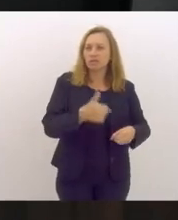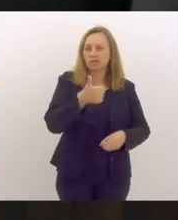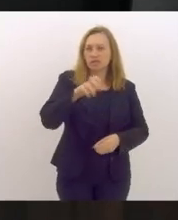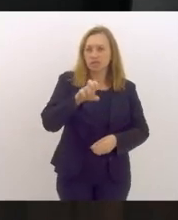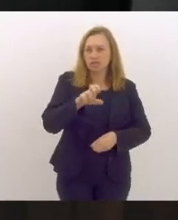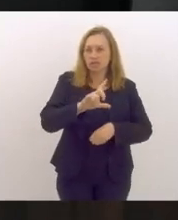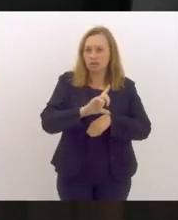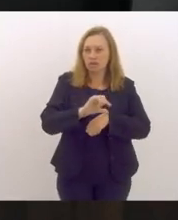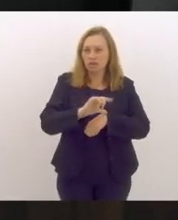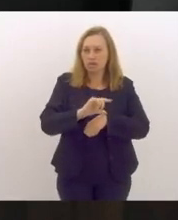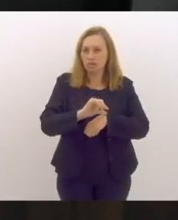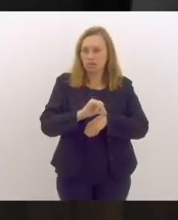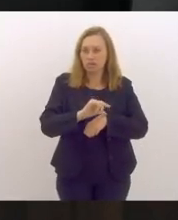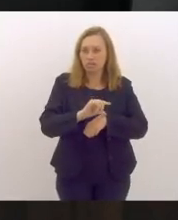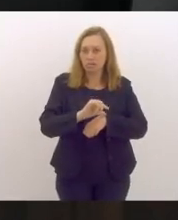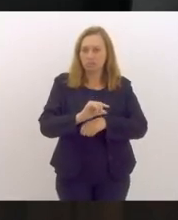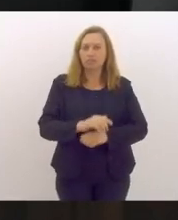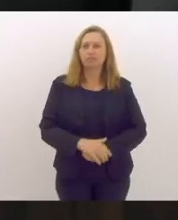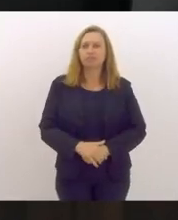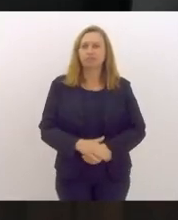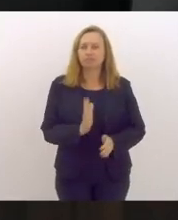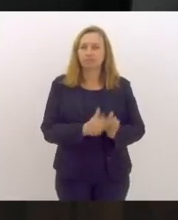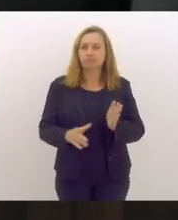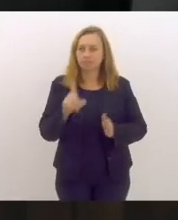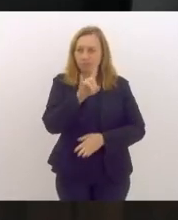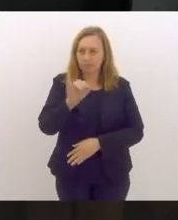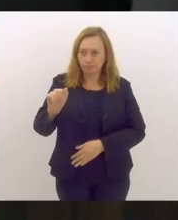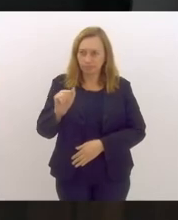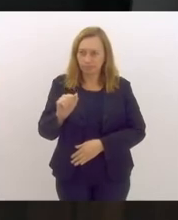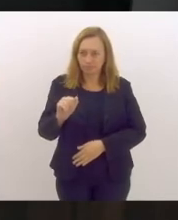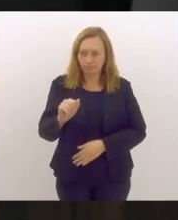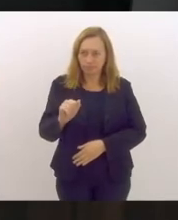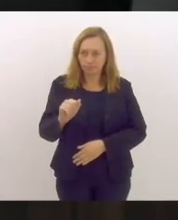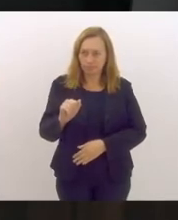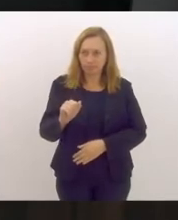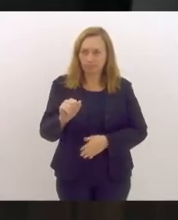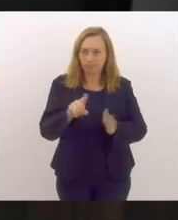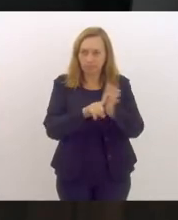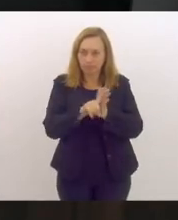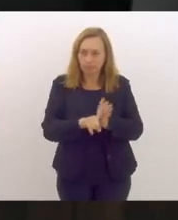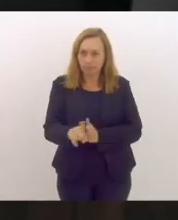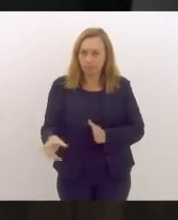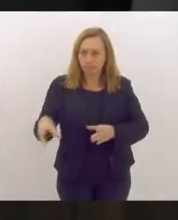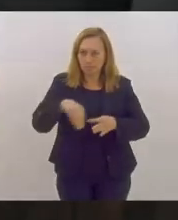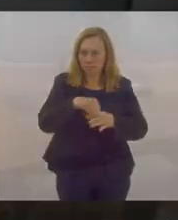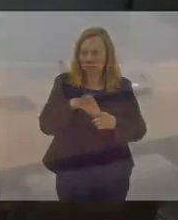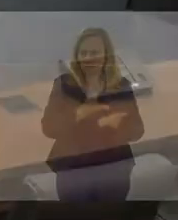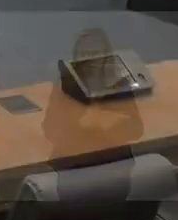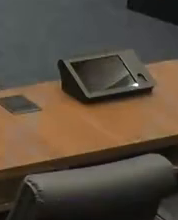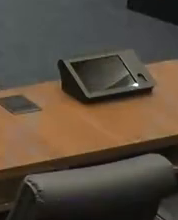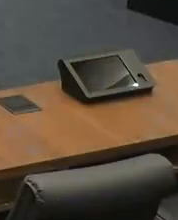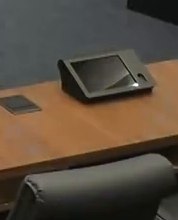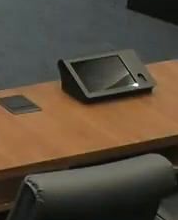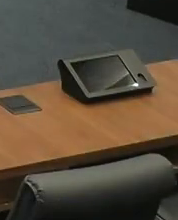das 15 horas com a ordem do dia para examinar as matérias que estão na pauta